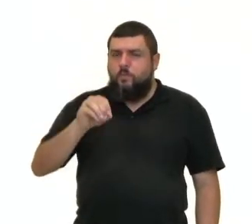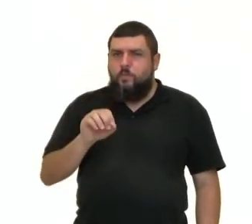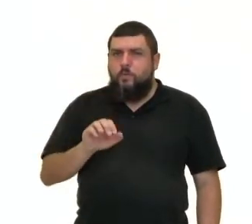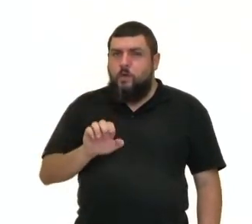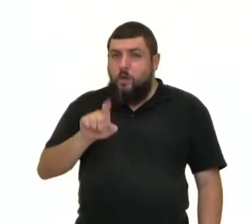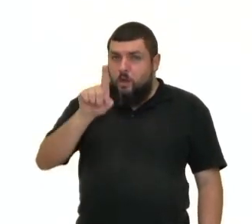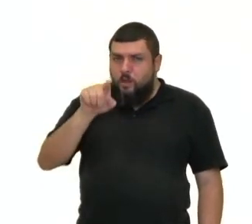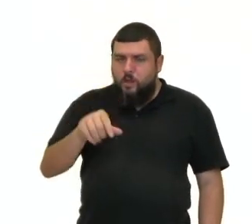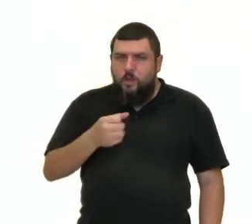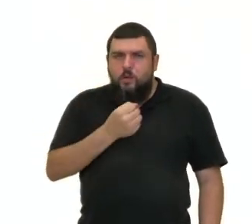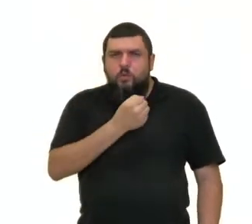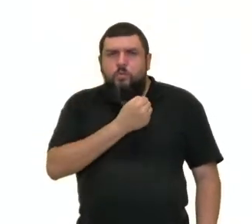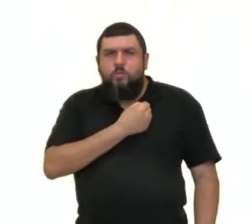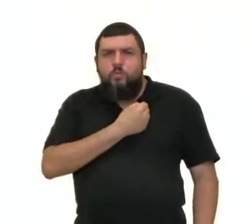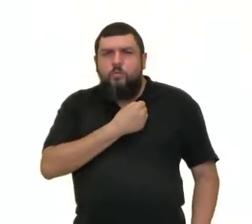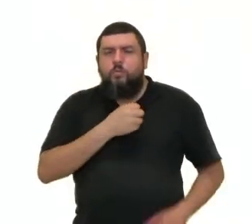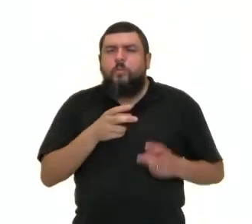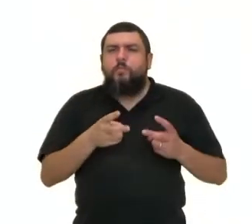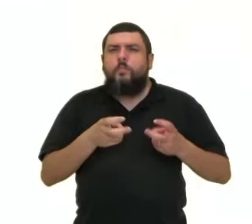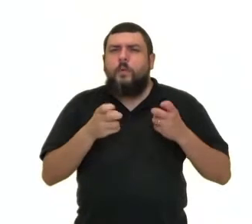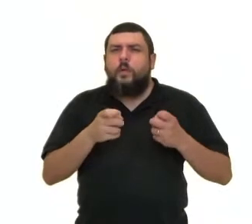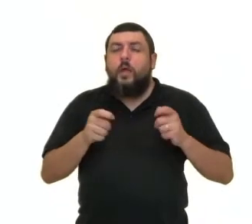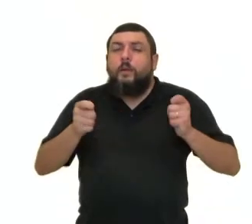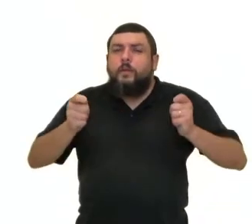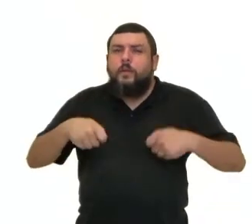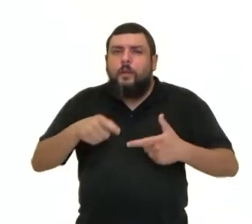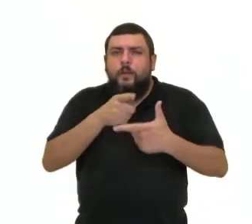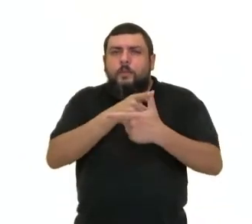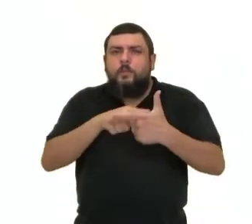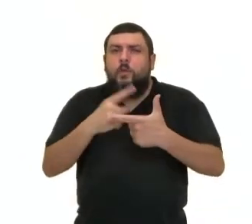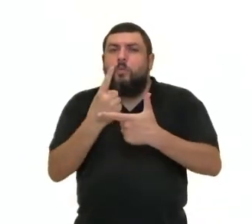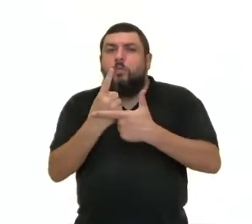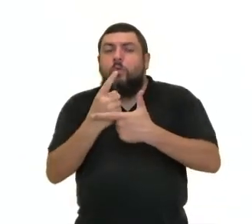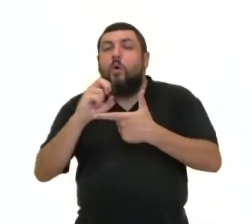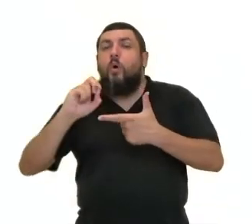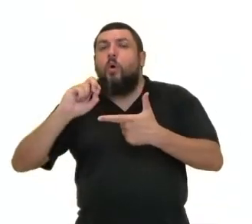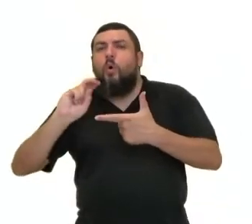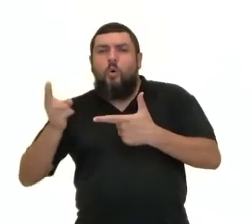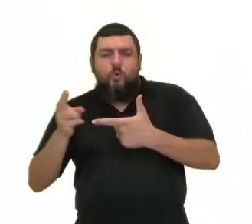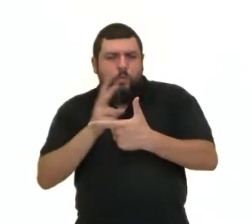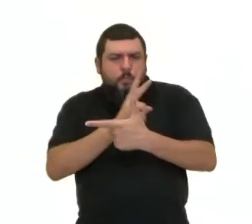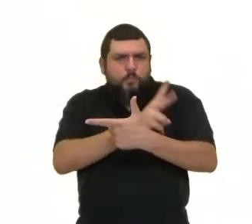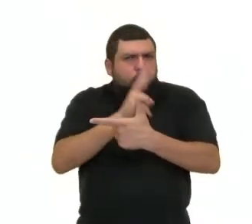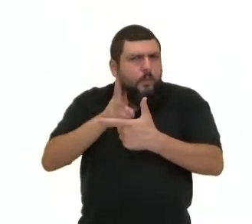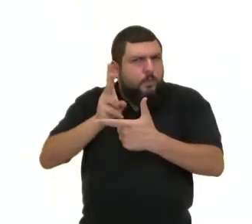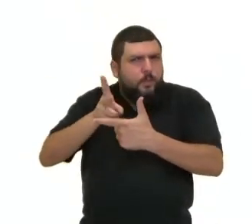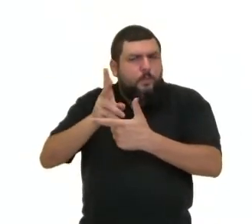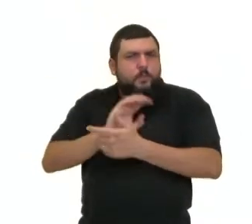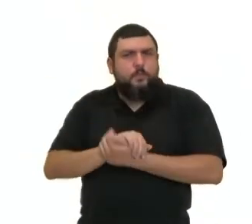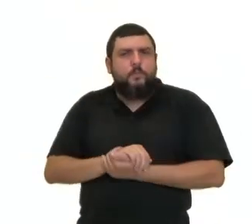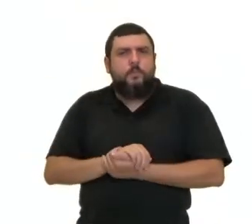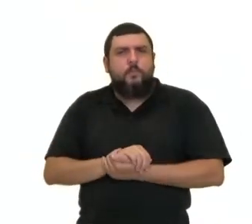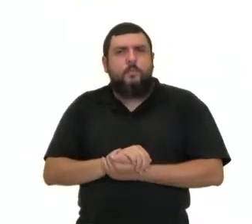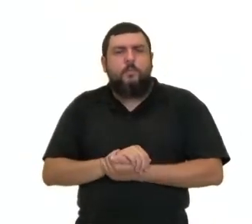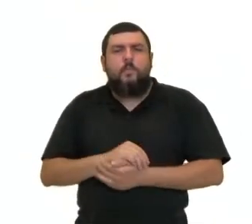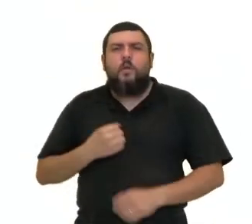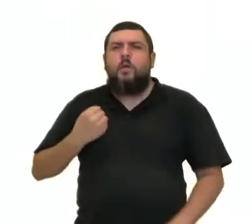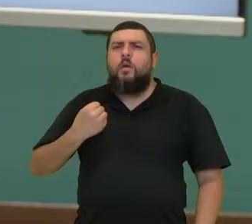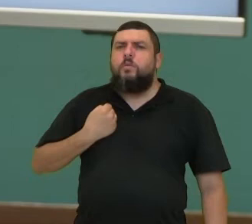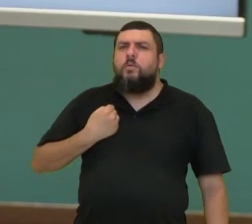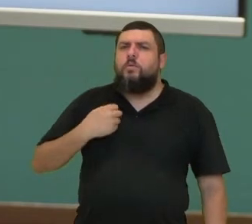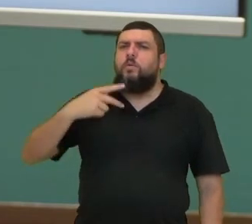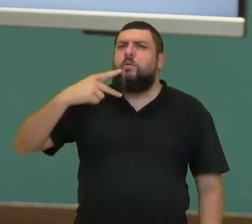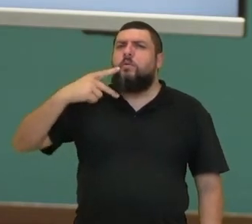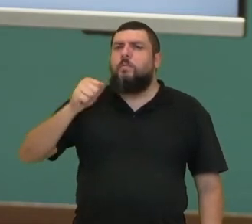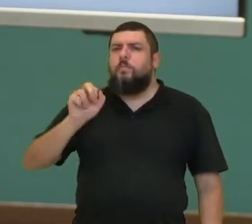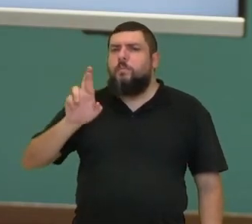aquele número que é dividido apenas por um e por ele mesmo, tá? E os números pares? Quais são os números